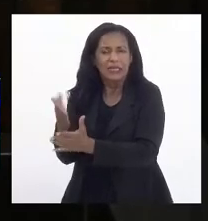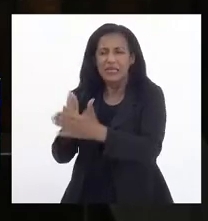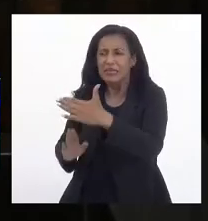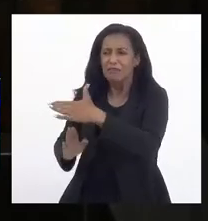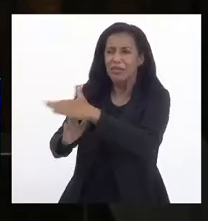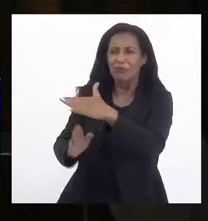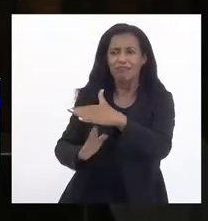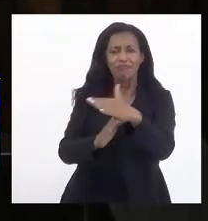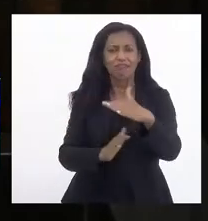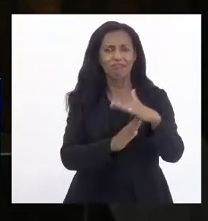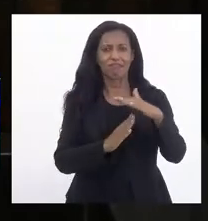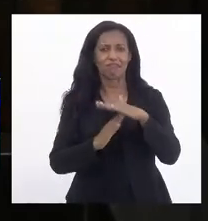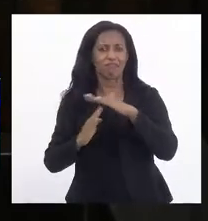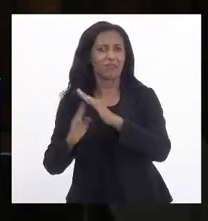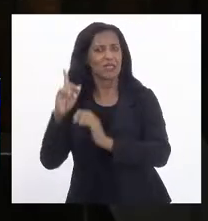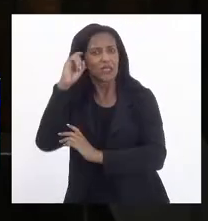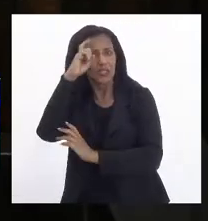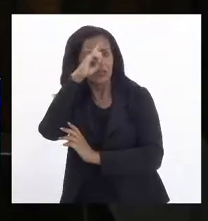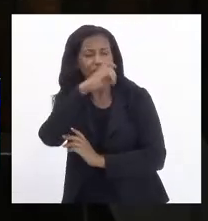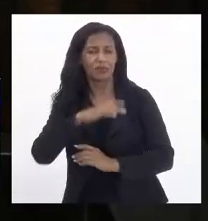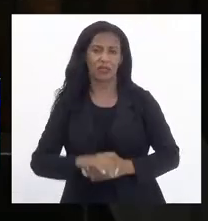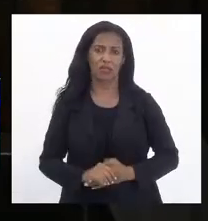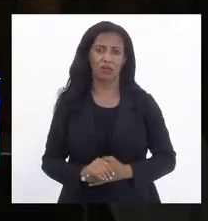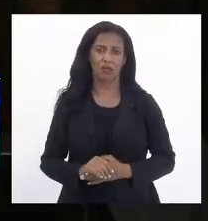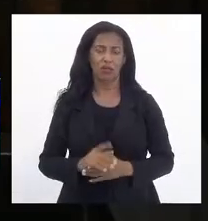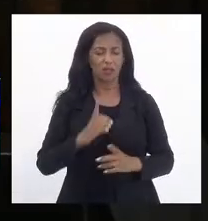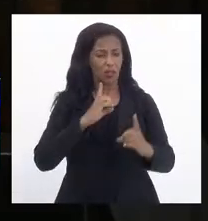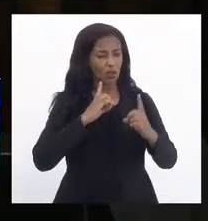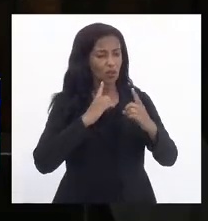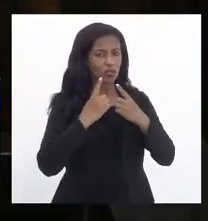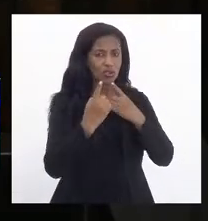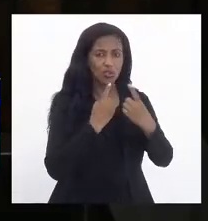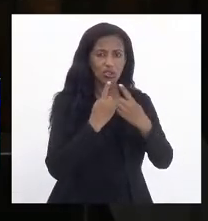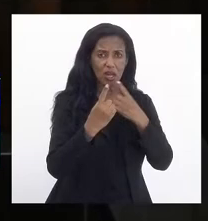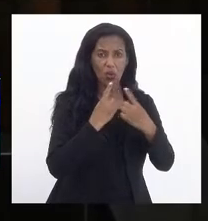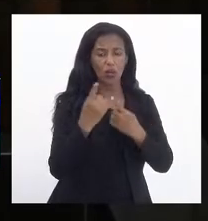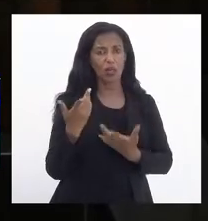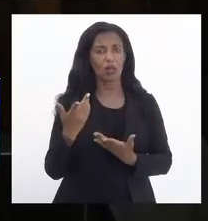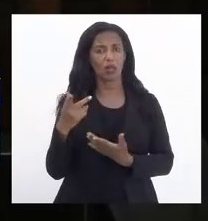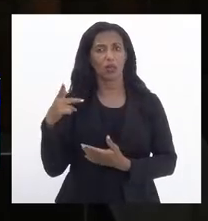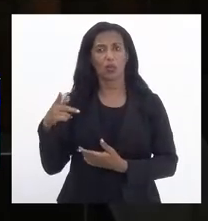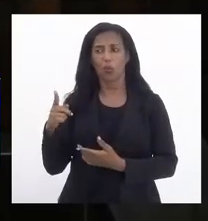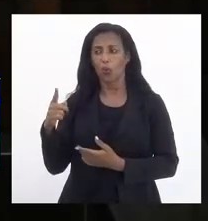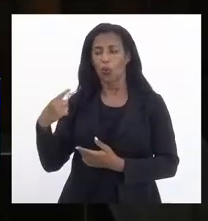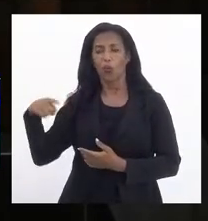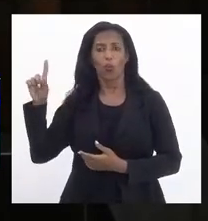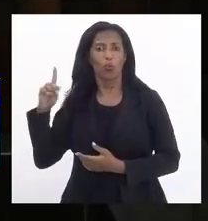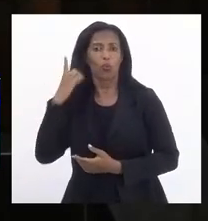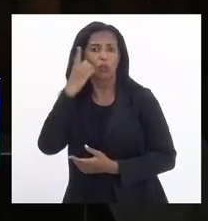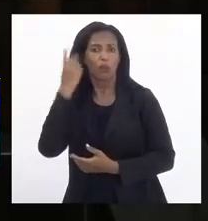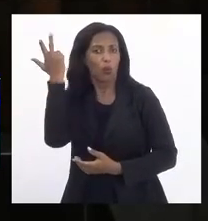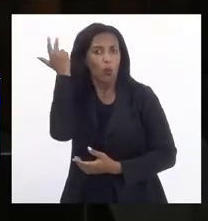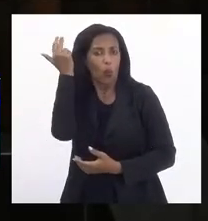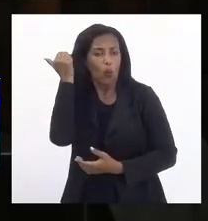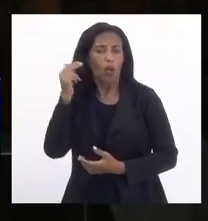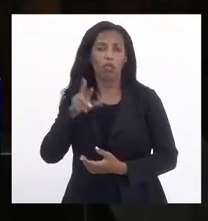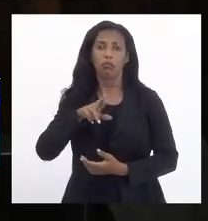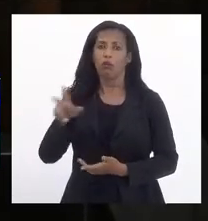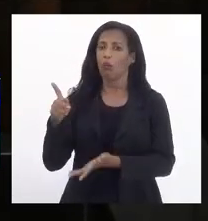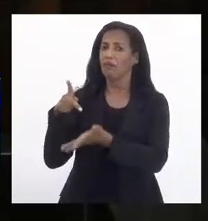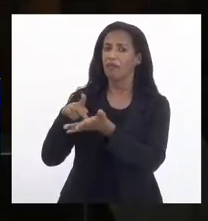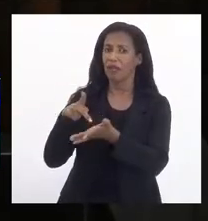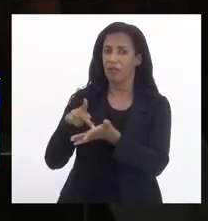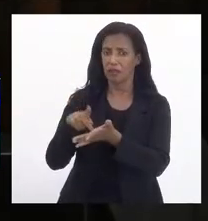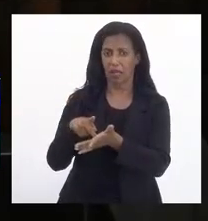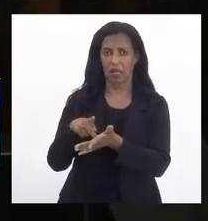limitações. Então, dialogando com o deputado Eliomar Coelho, que acabou de fazer uma fala, não é verdade que nós temos uma universidade